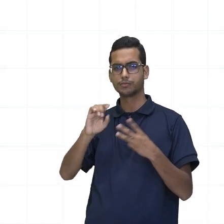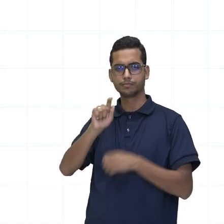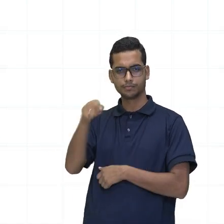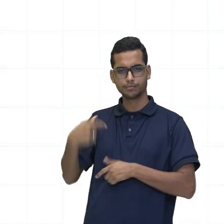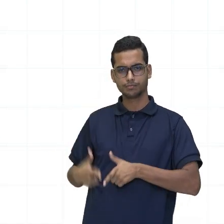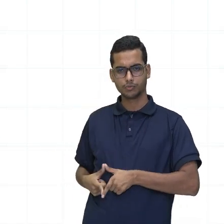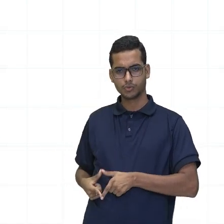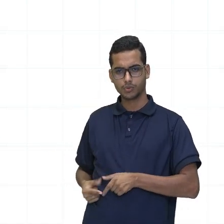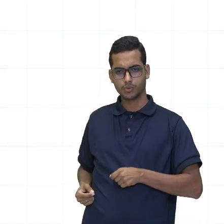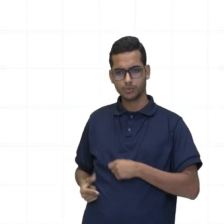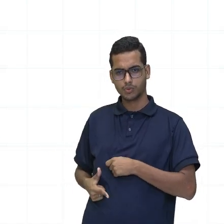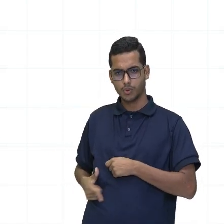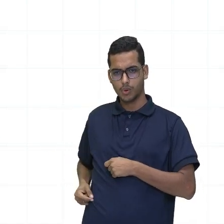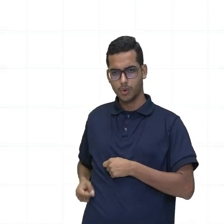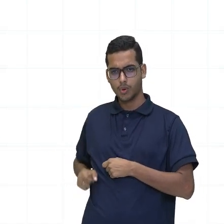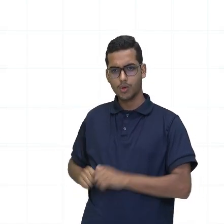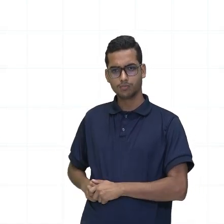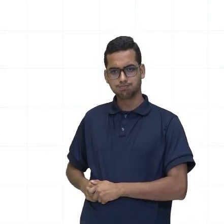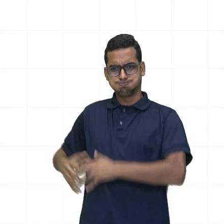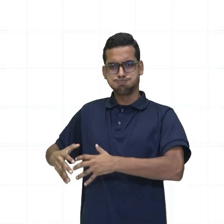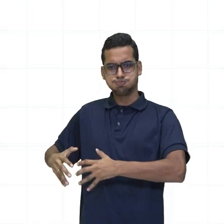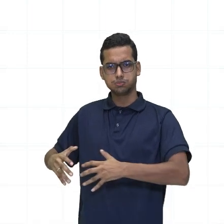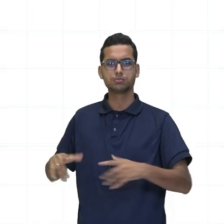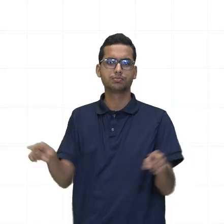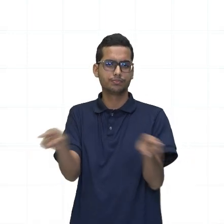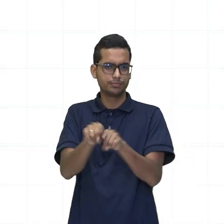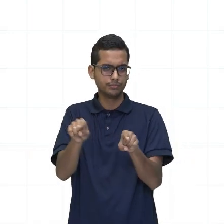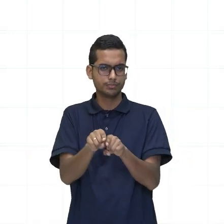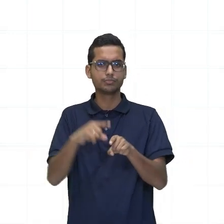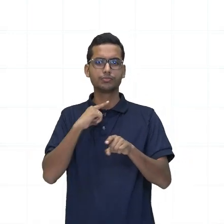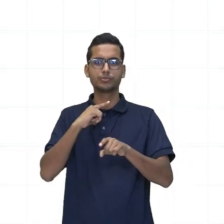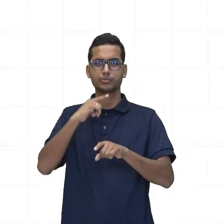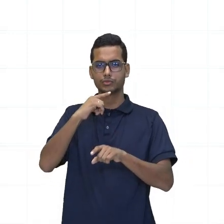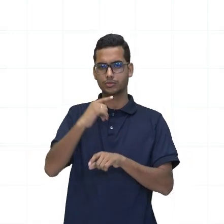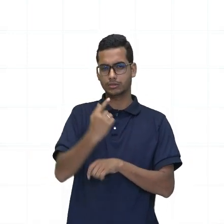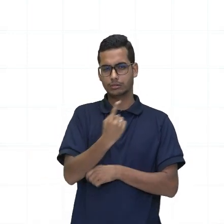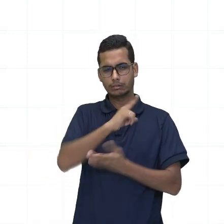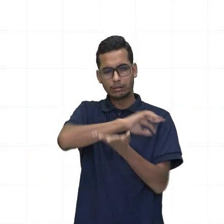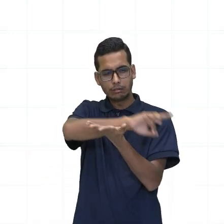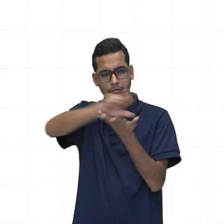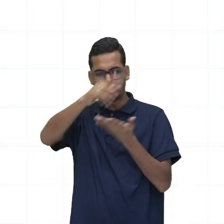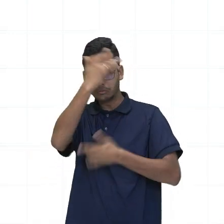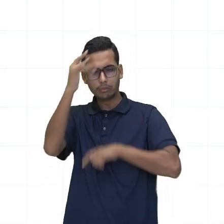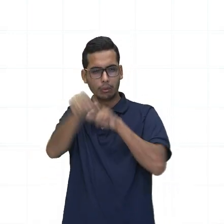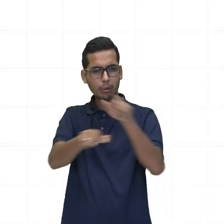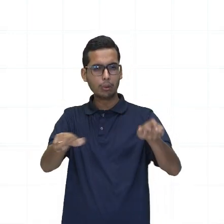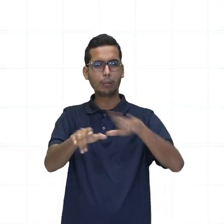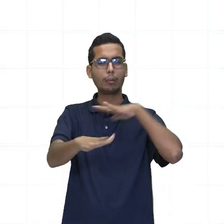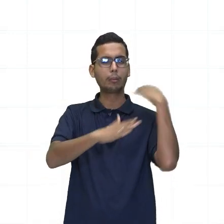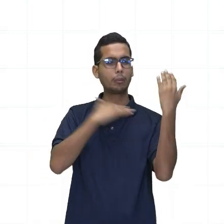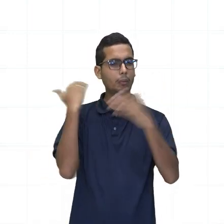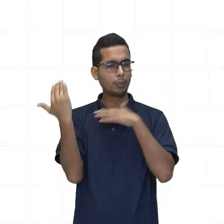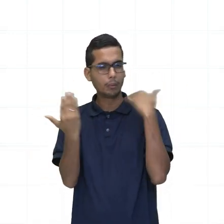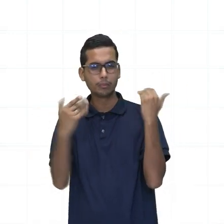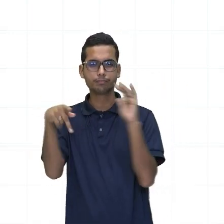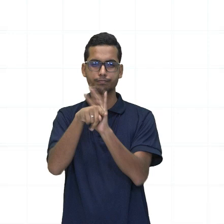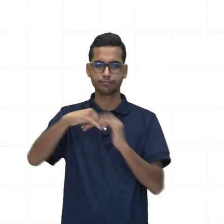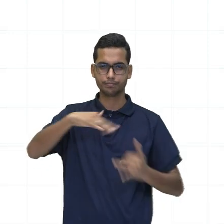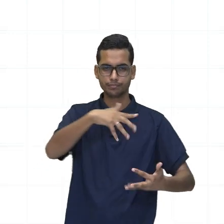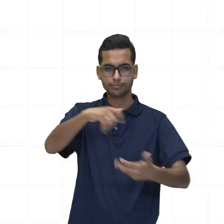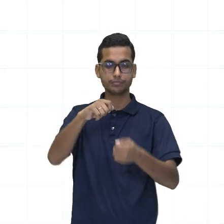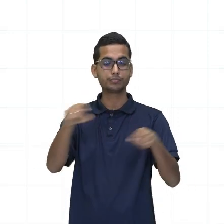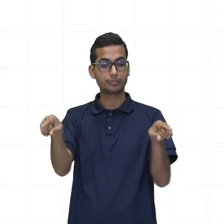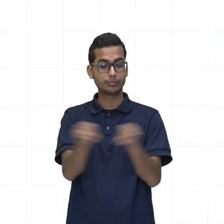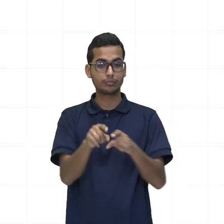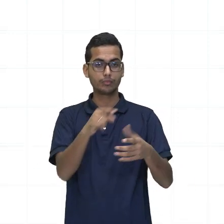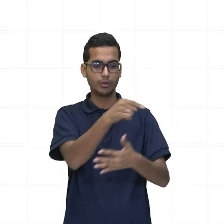que, infelizmente, atingem as pessoas não apenas no nosso país. Muitas dessas doenças são evitáveis através